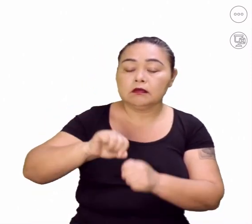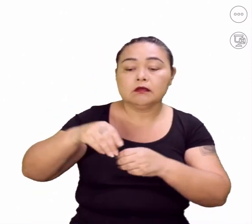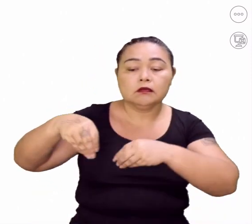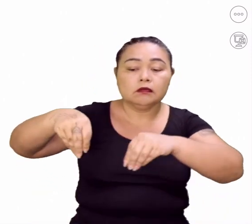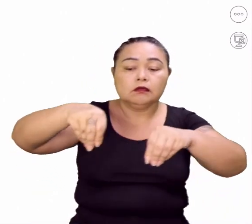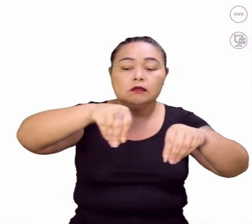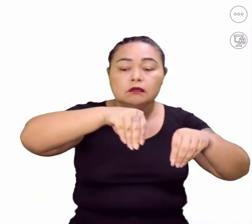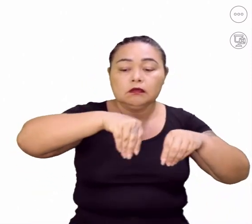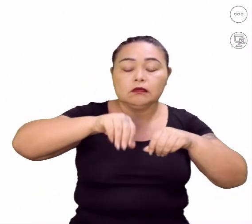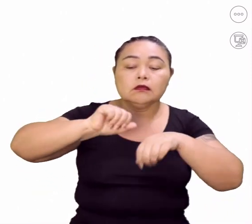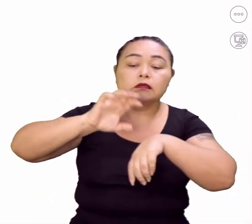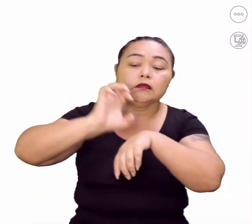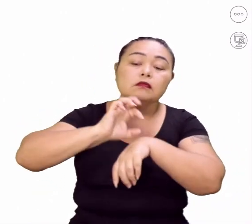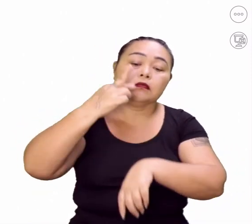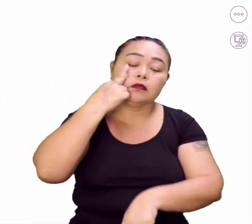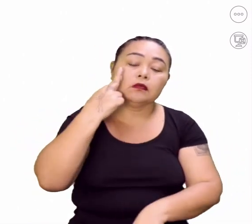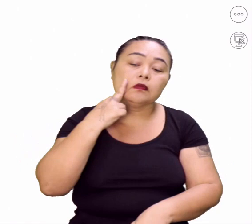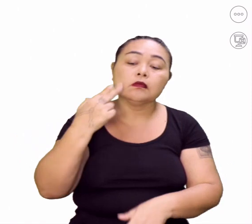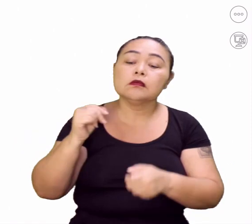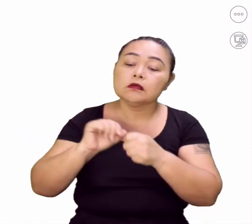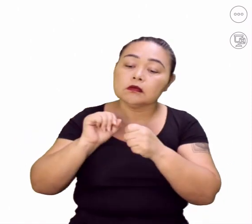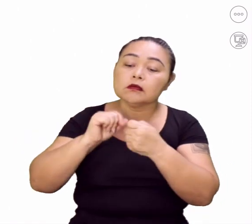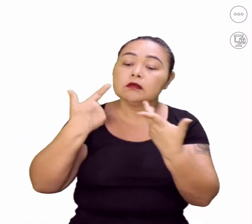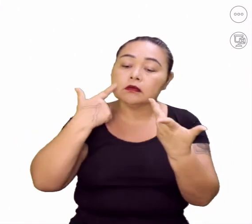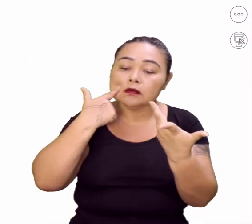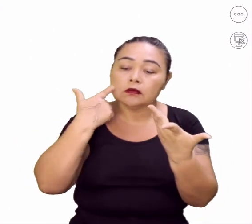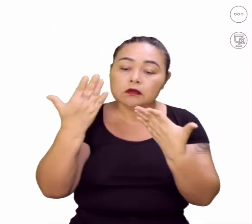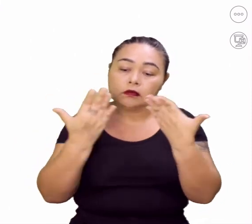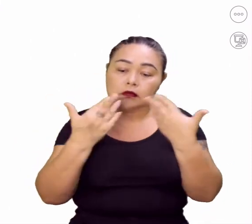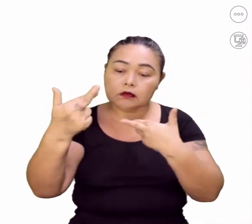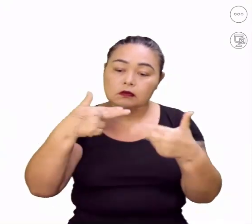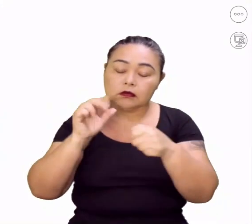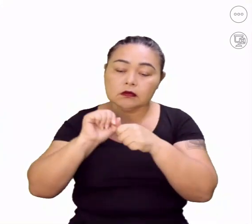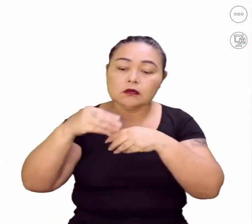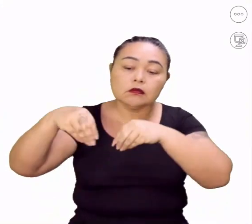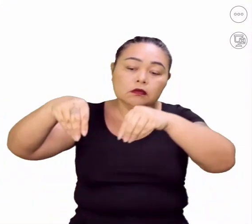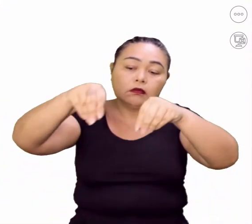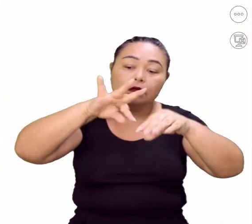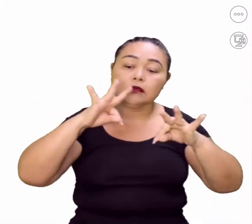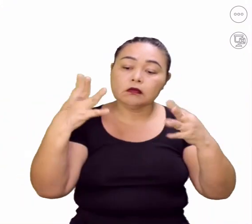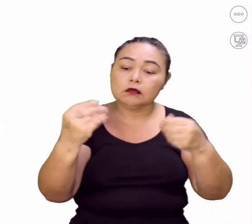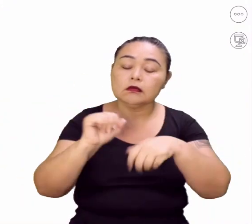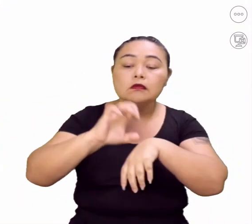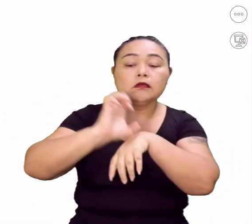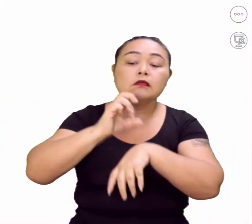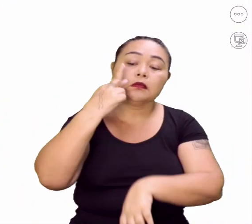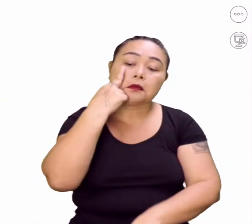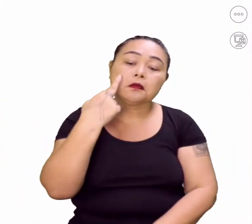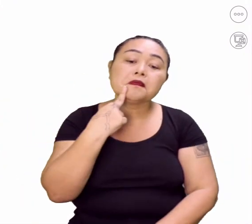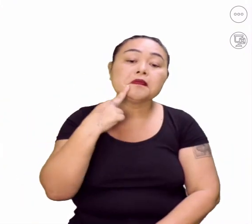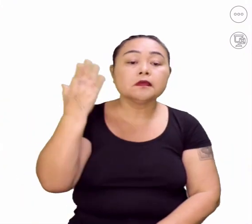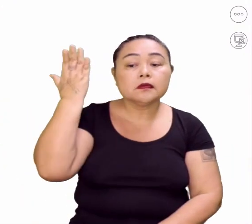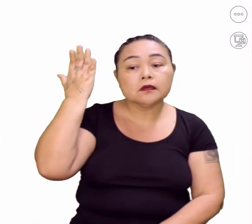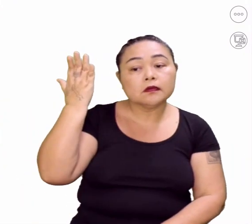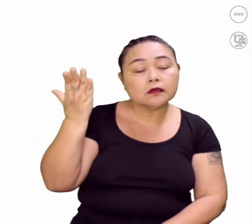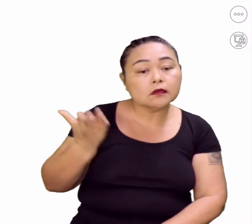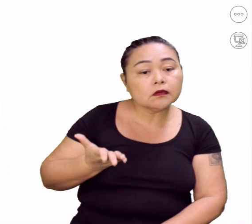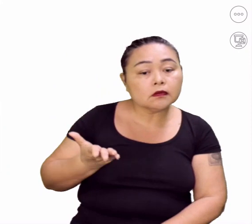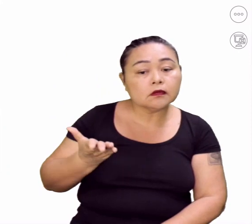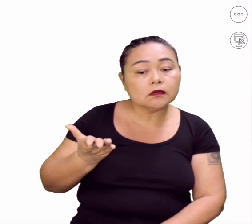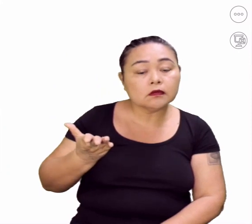Exatamente. O percentual deles em relação ao território total de Rondônia. Beleza, depois você dá uma olhada aí com